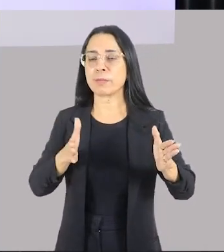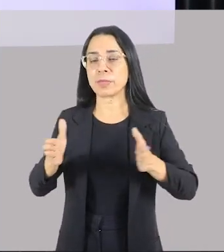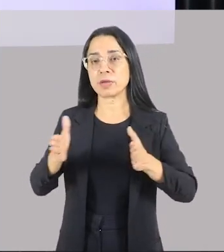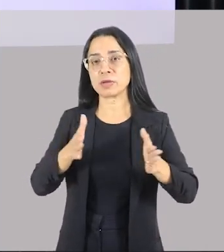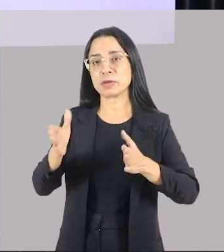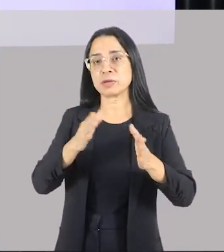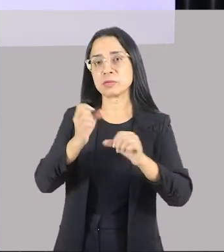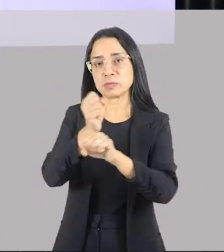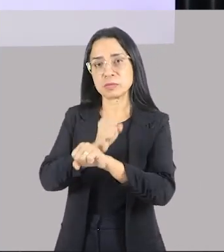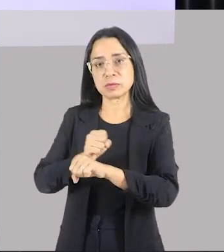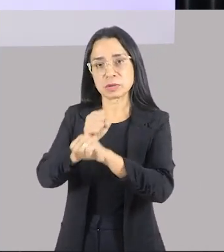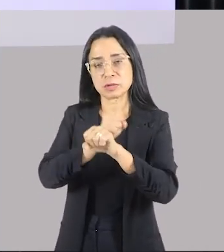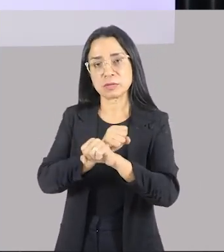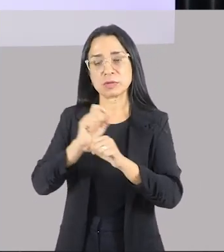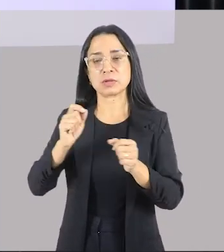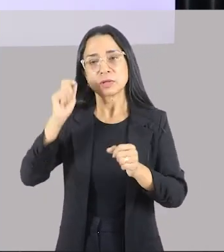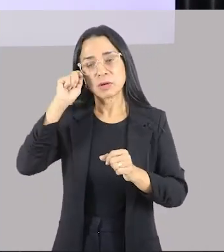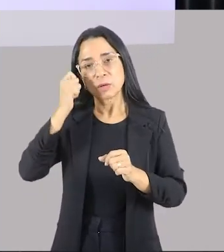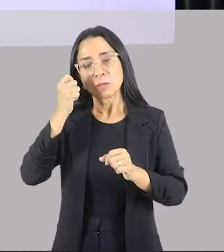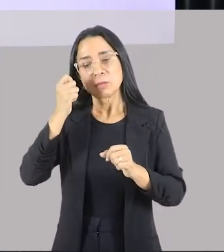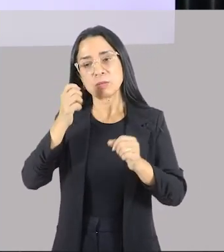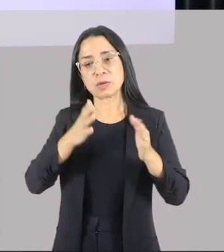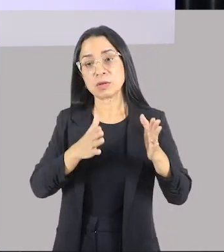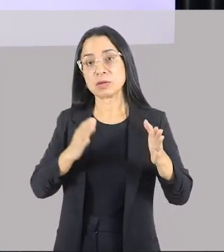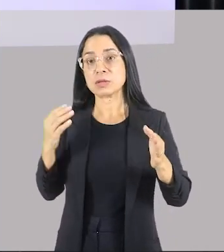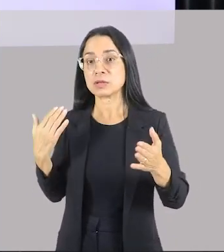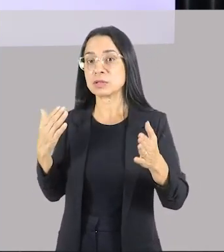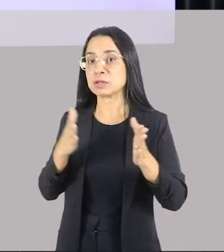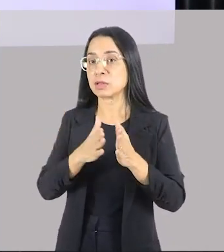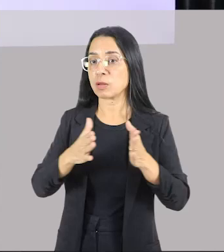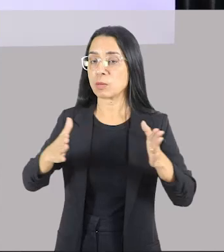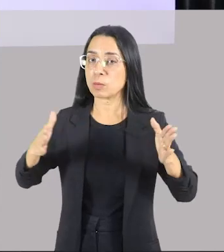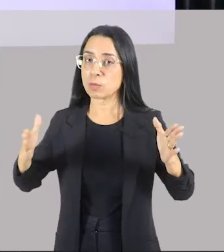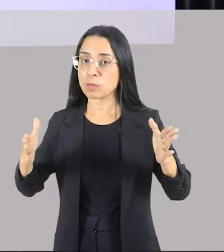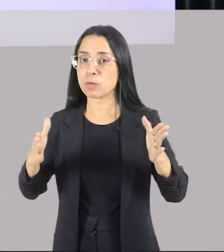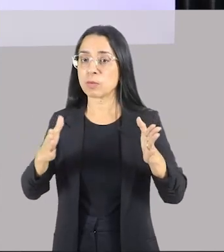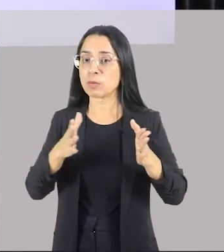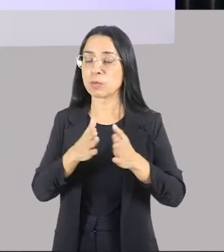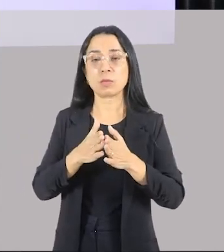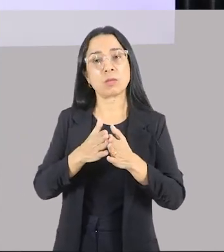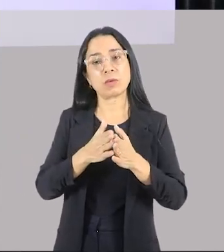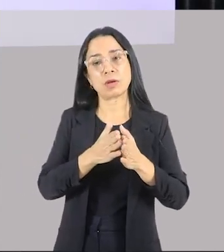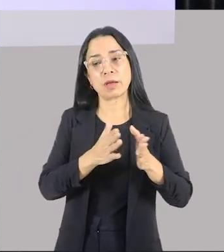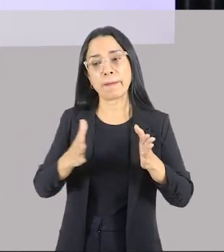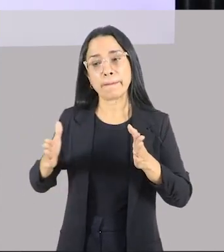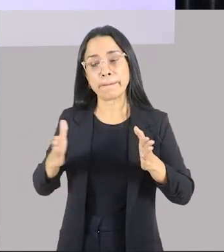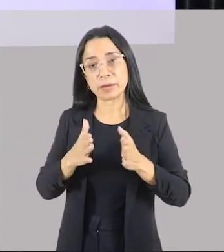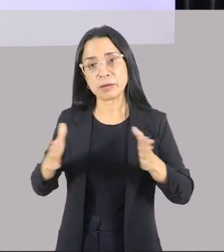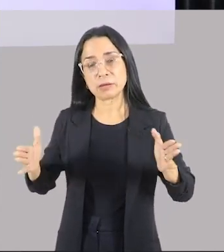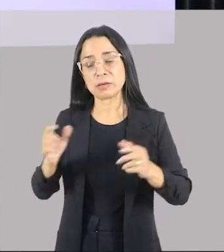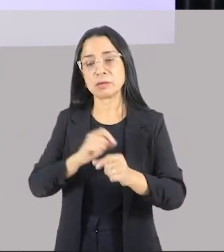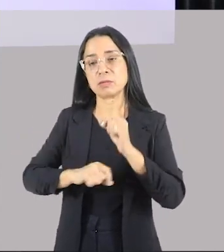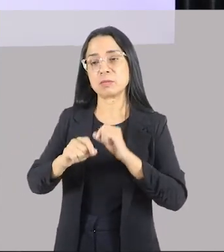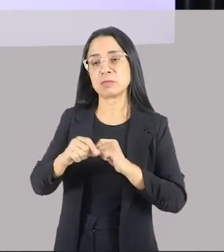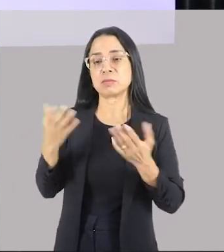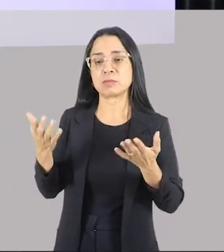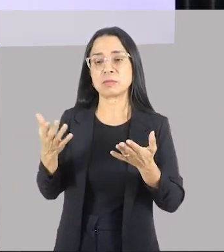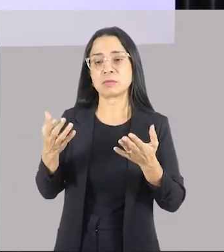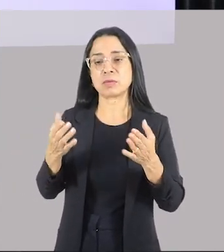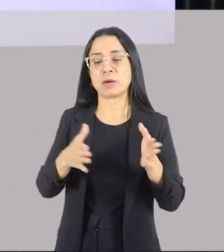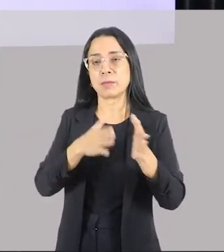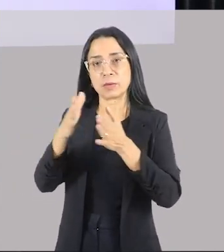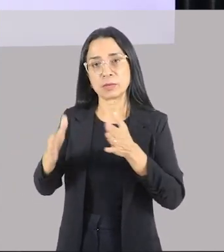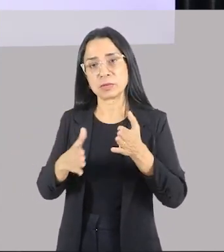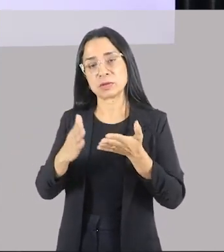de África. Então, esse longo período, e depois começamos ali com a produção do café com alguns imigrantes,